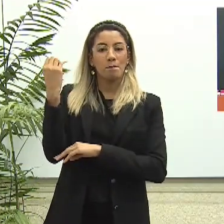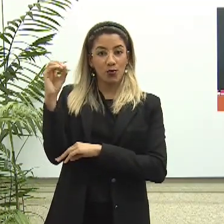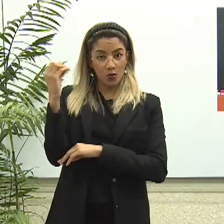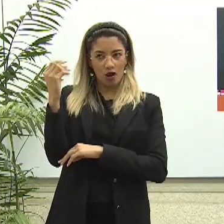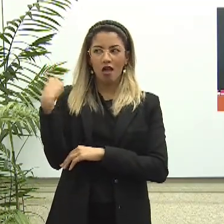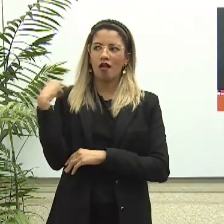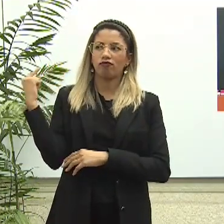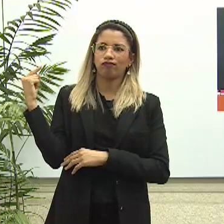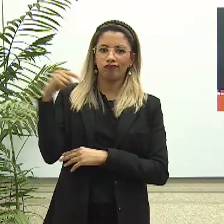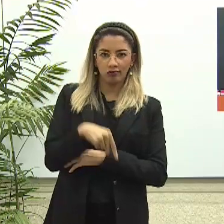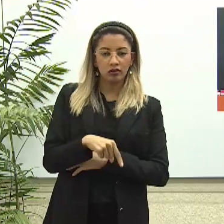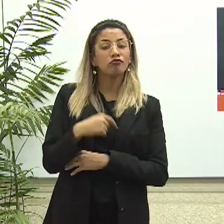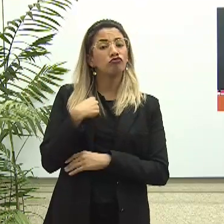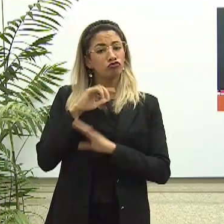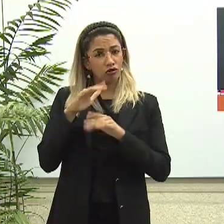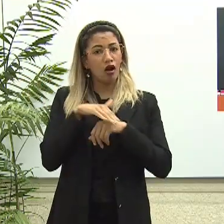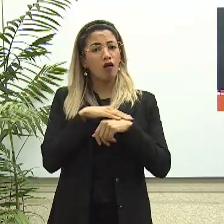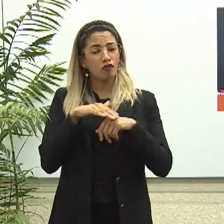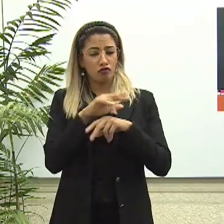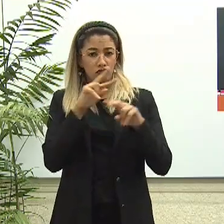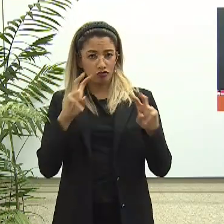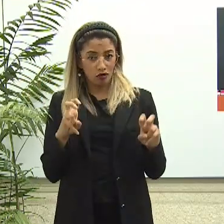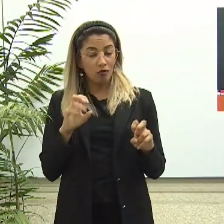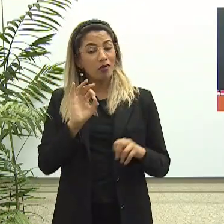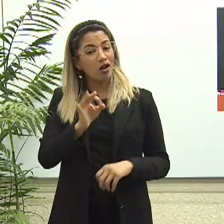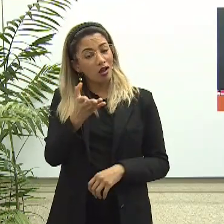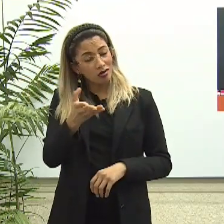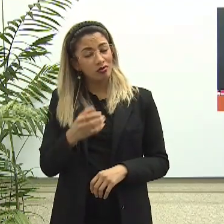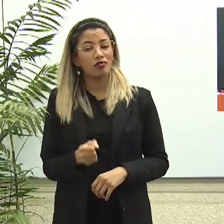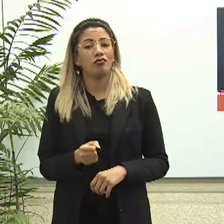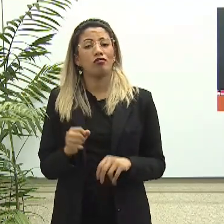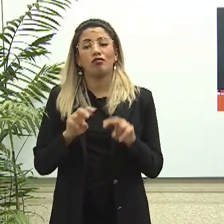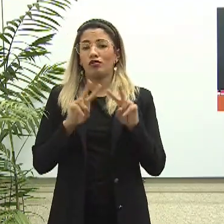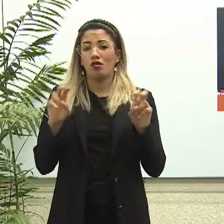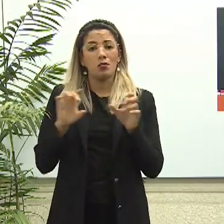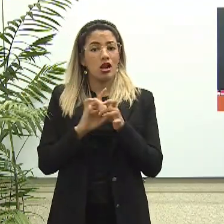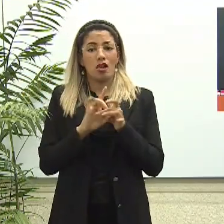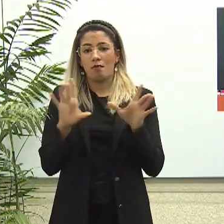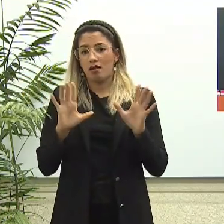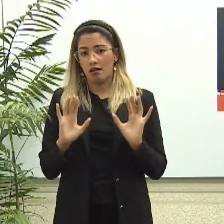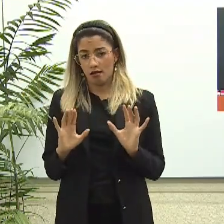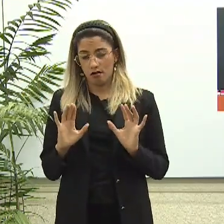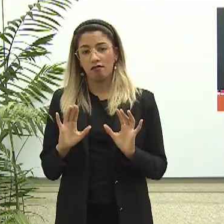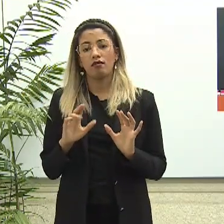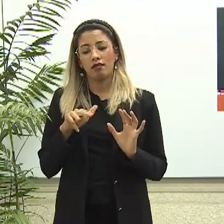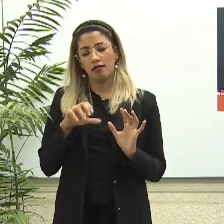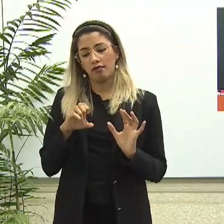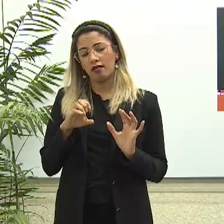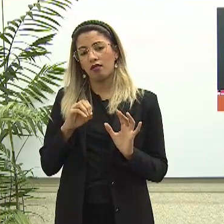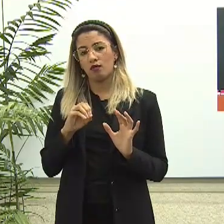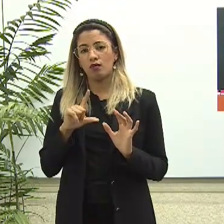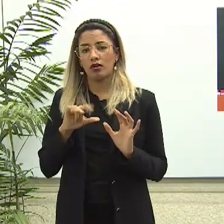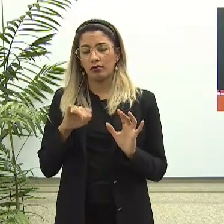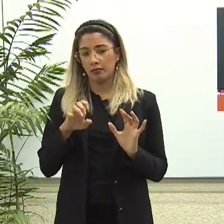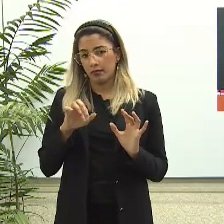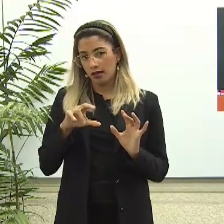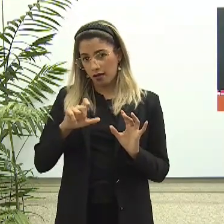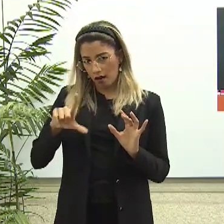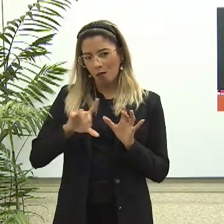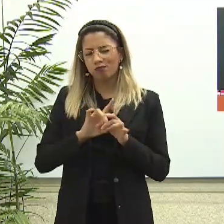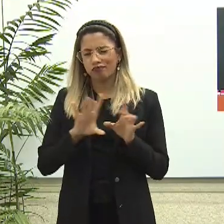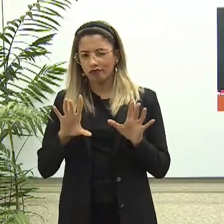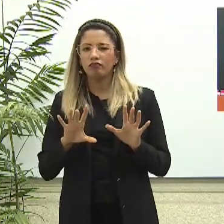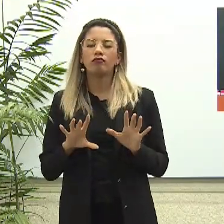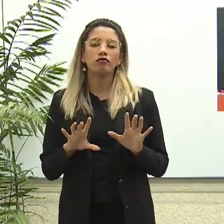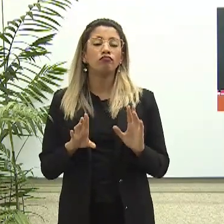questões e e é bem isso quer dizer a ofensiva neoliberal ela ela permitiu construiu materialmente esse